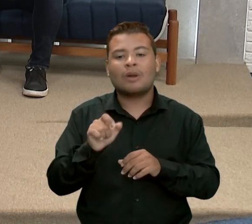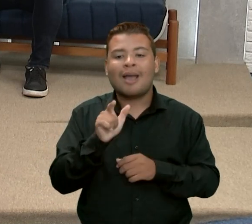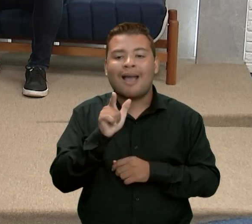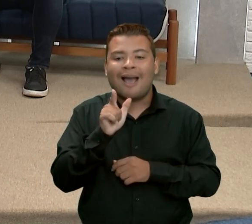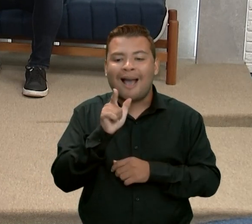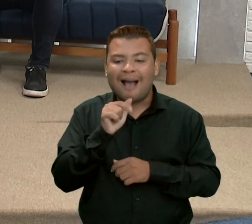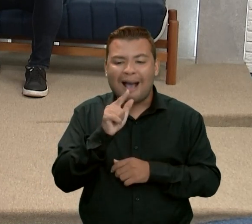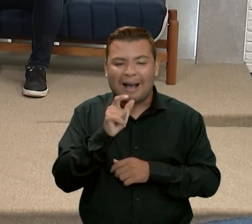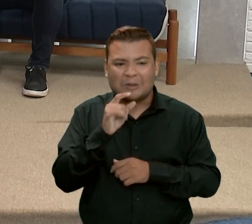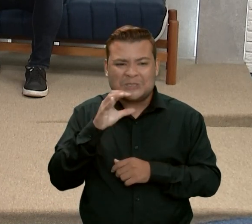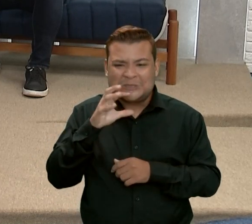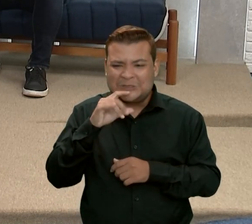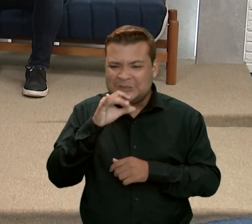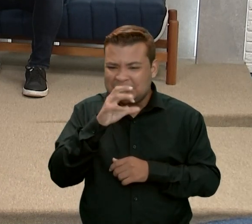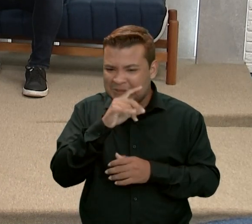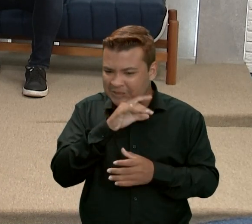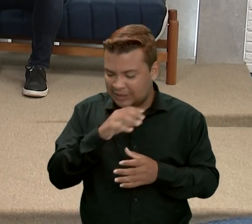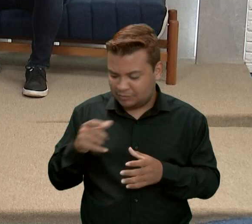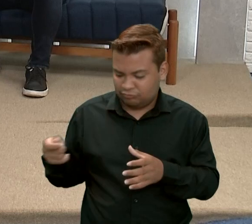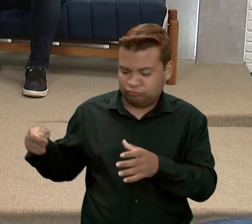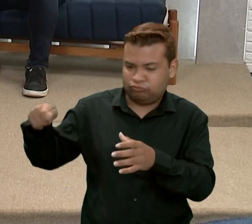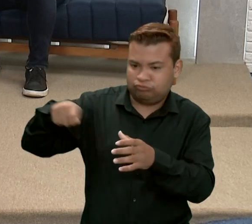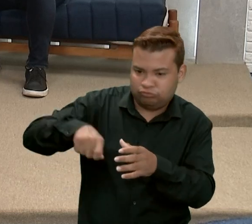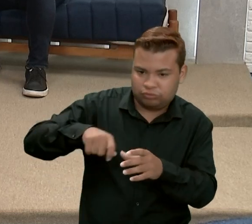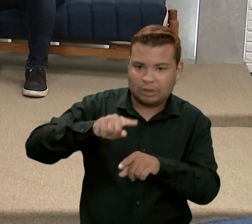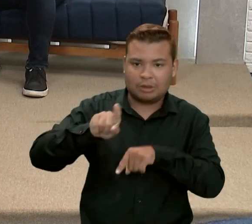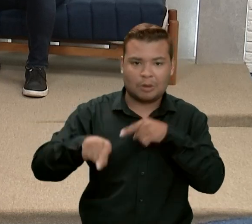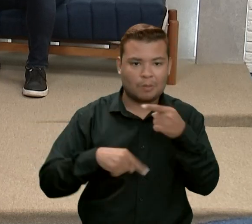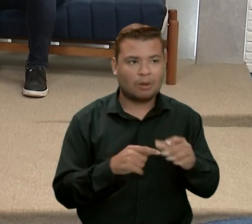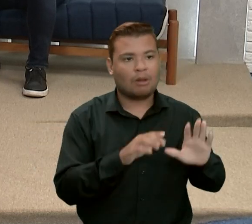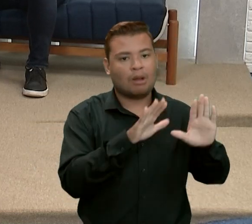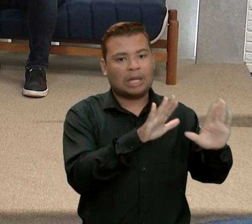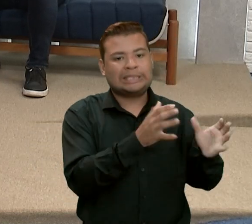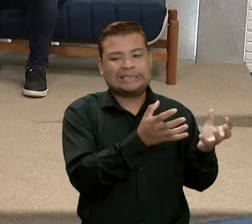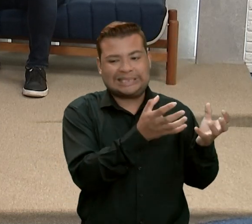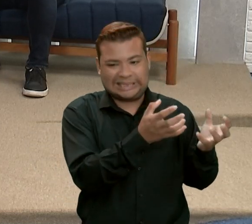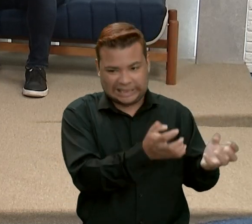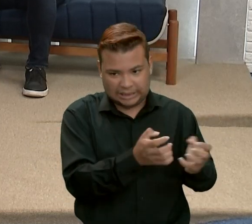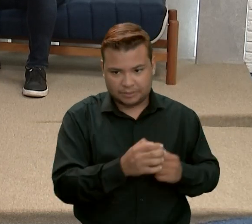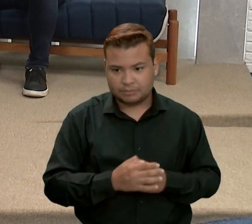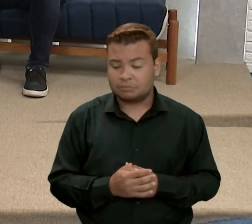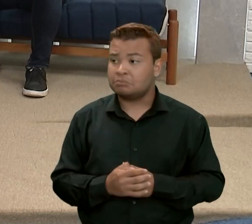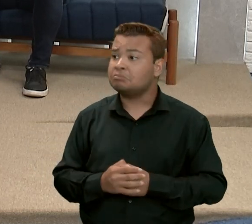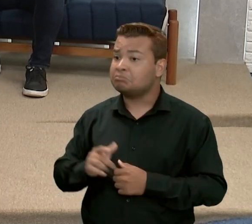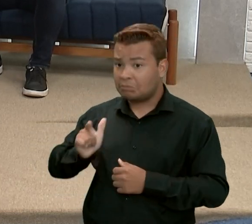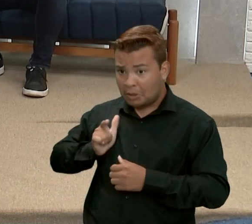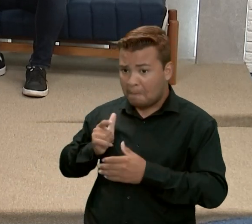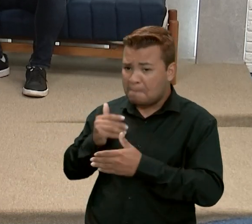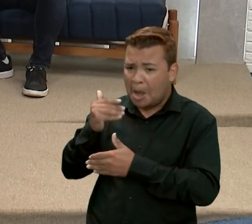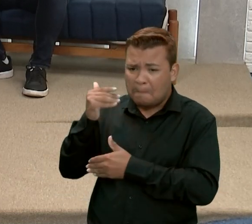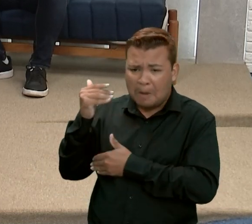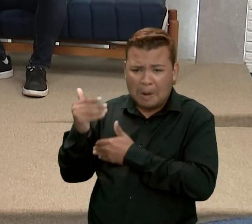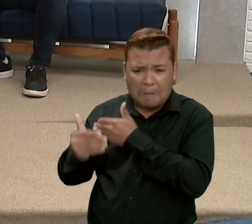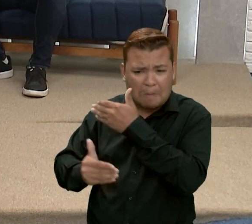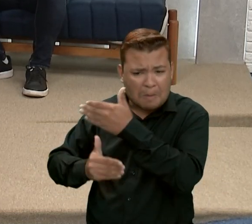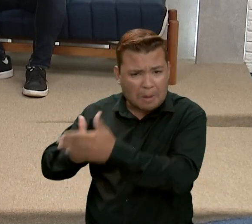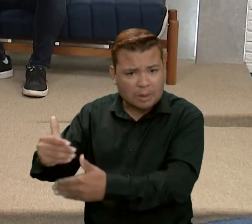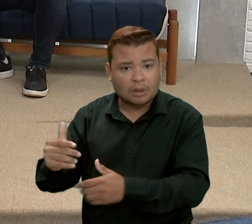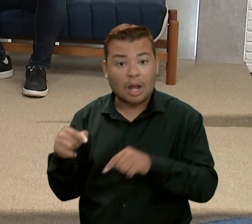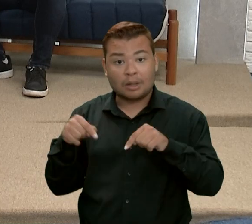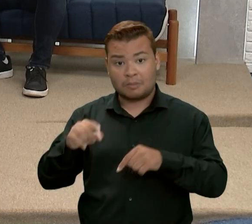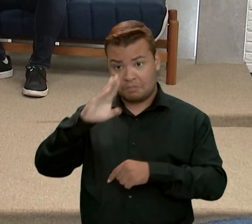quente e depois leva para a estufa para secar. Professora Laisa, todo um processo. Isso ainda não é permitido no